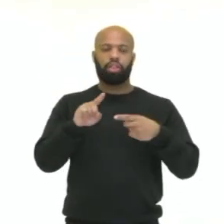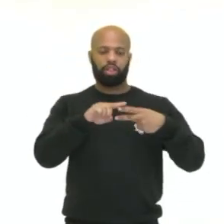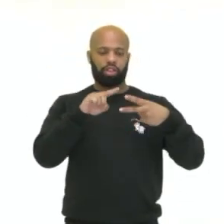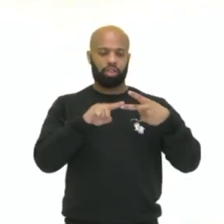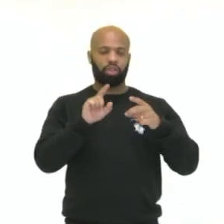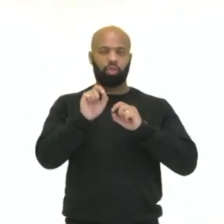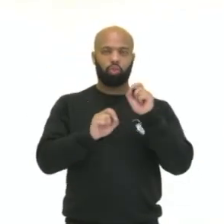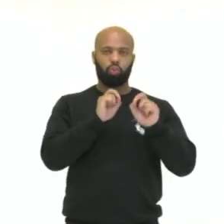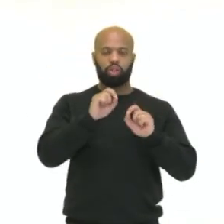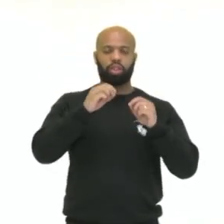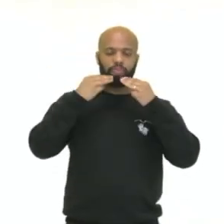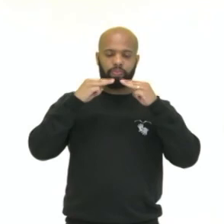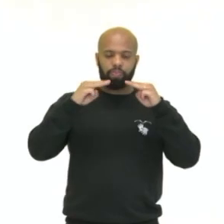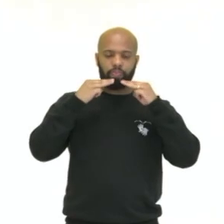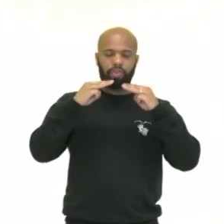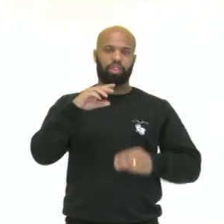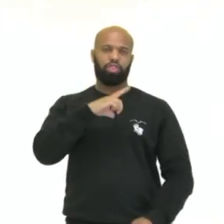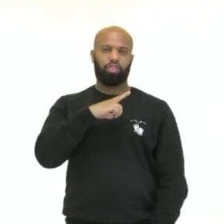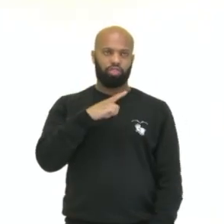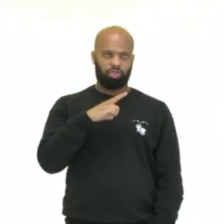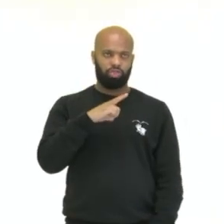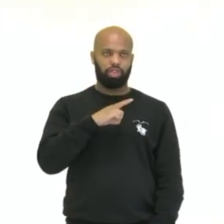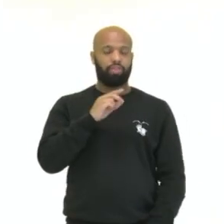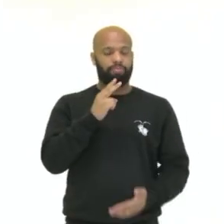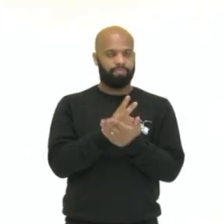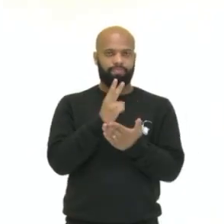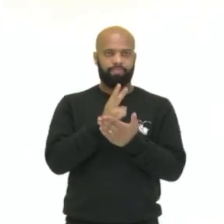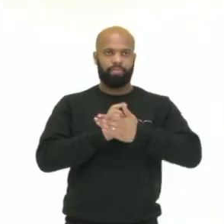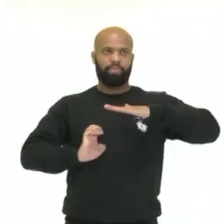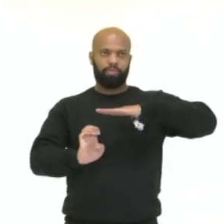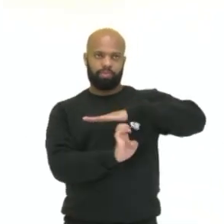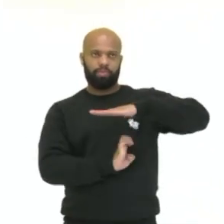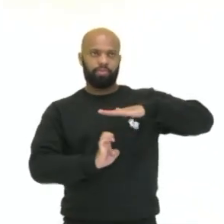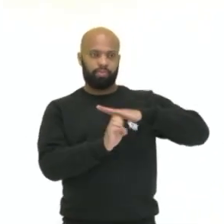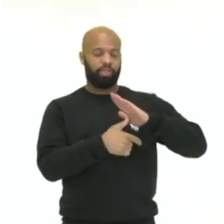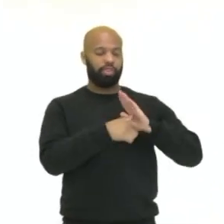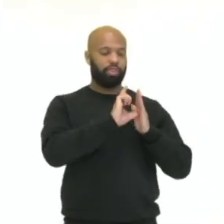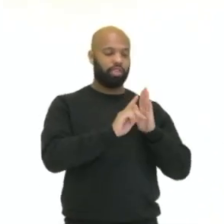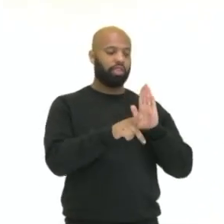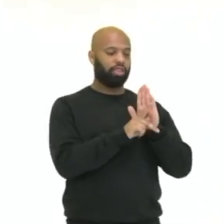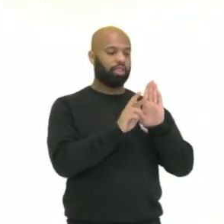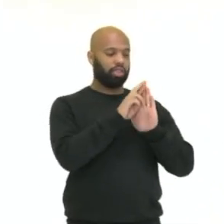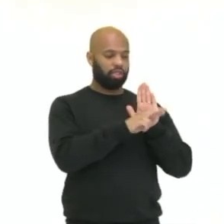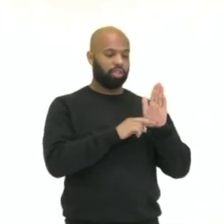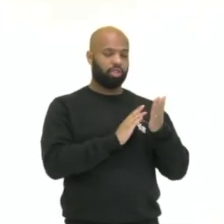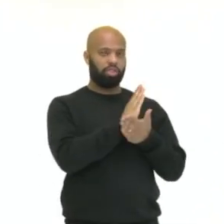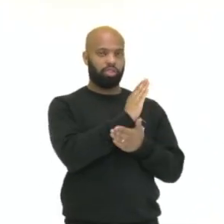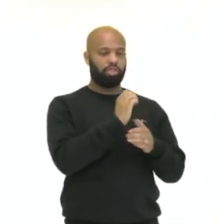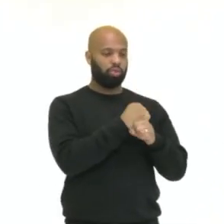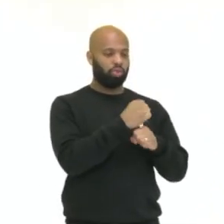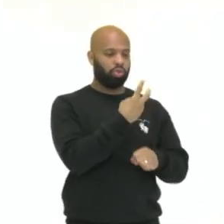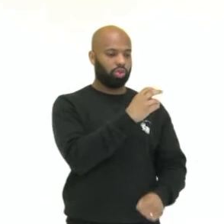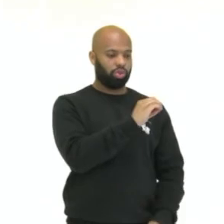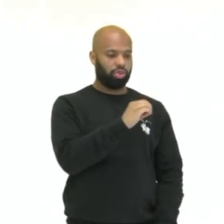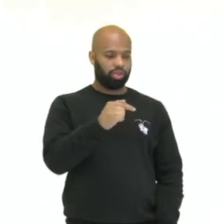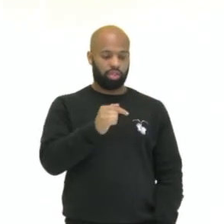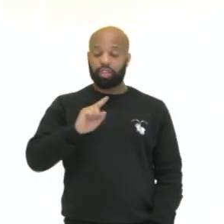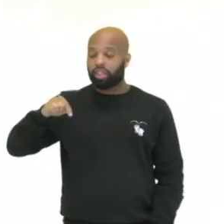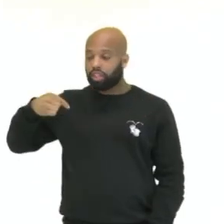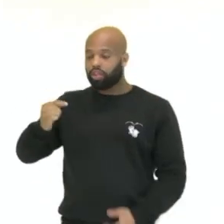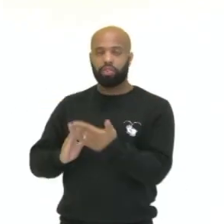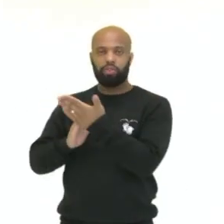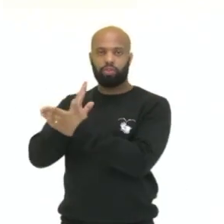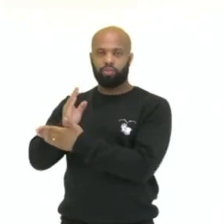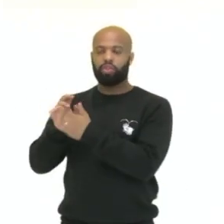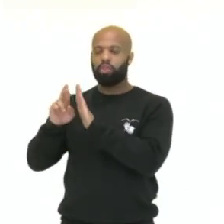campanhas publicitárias de uma mesma empresa, veiculadas antes da resolução, em 2007, e depois da resolução.